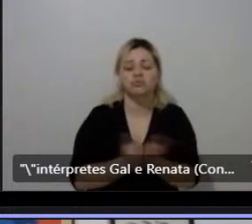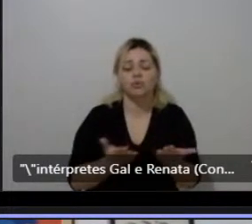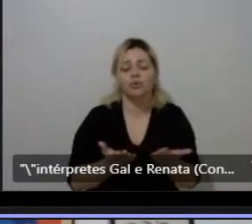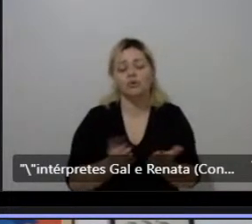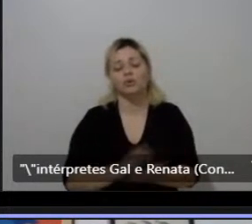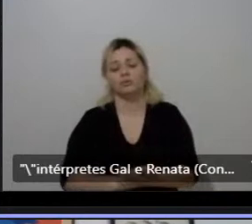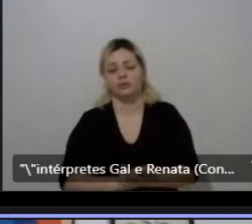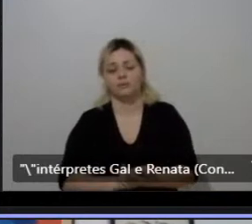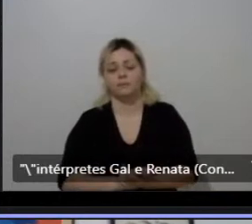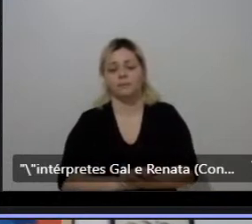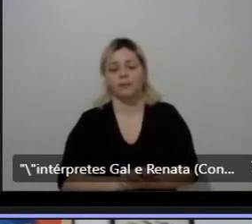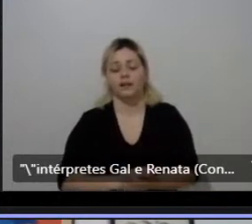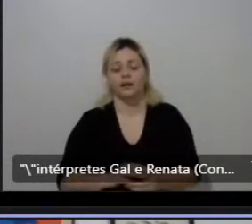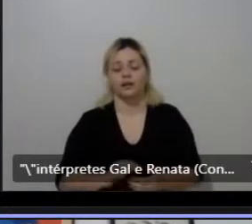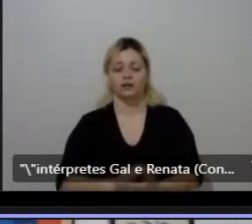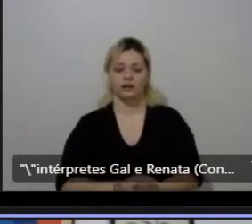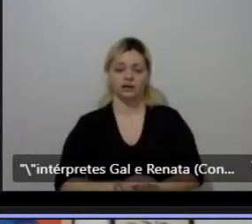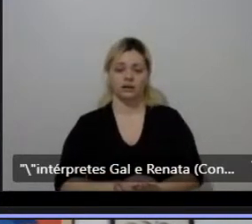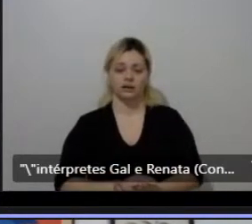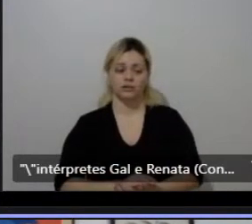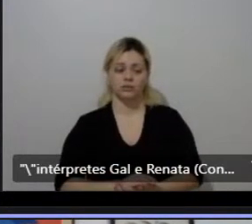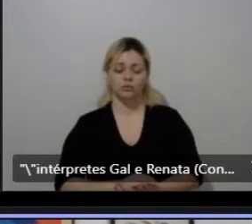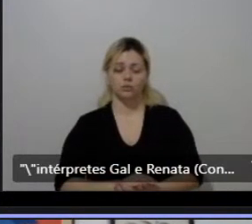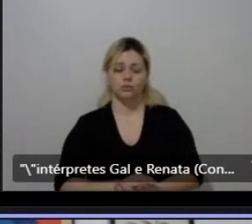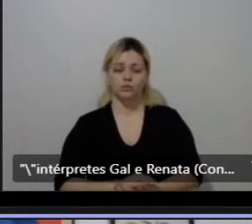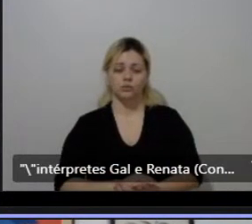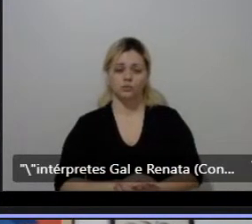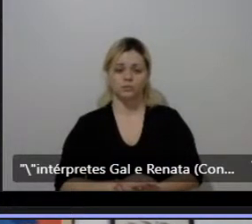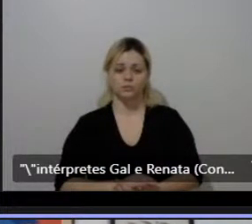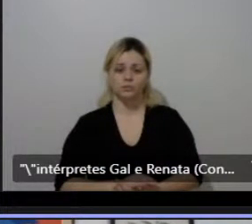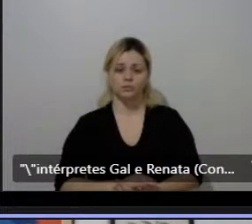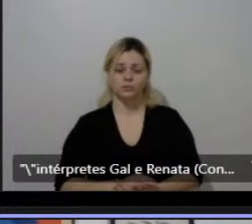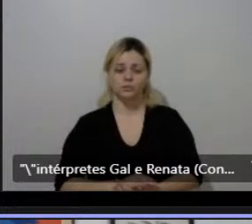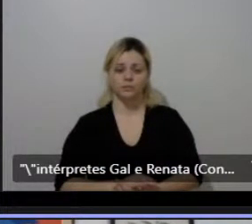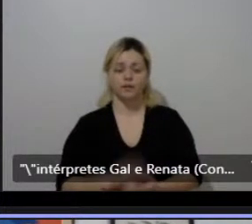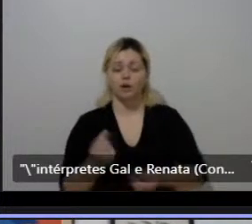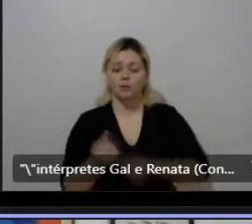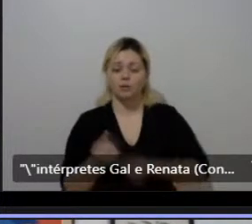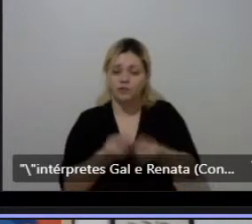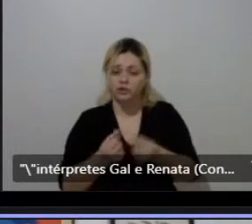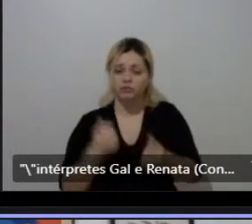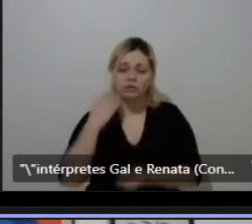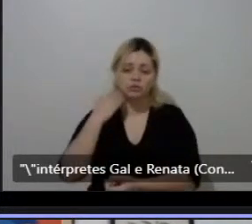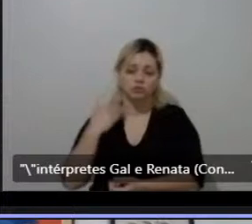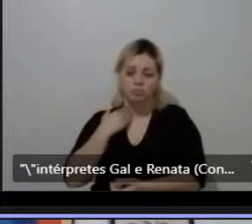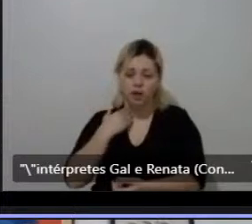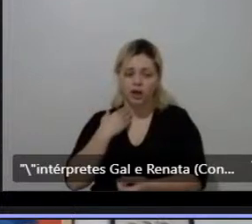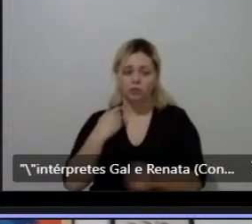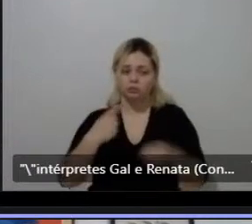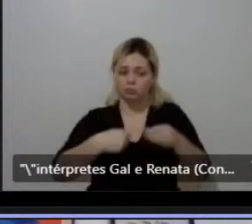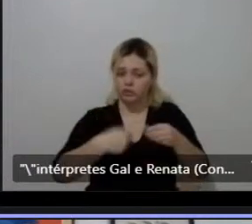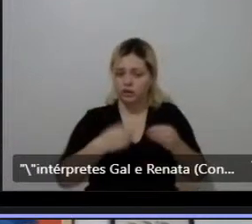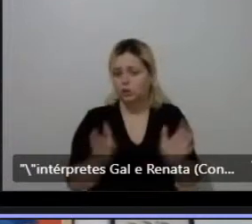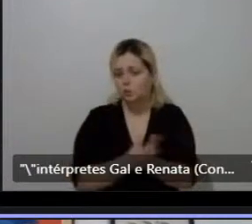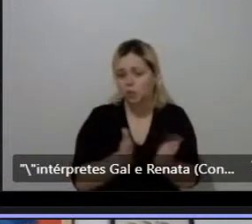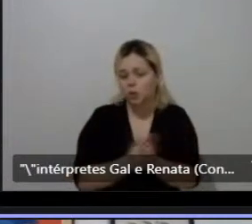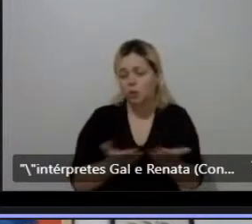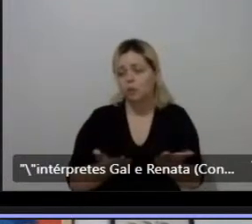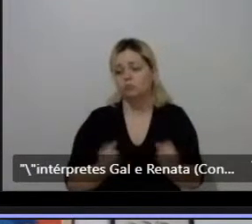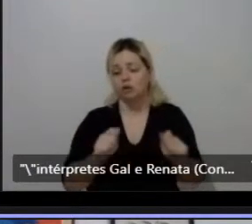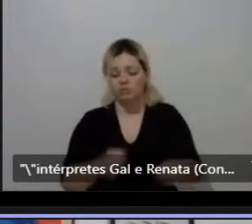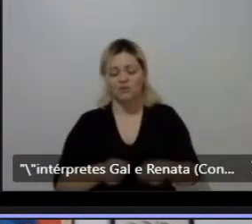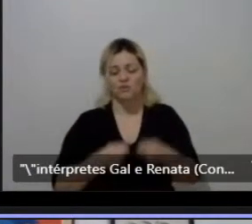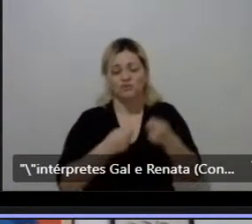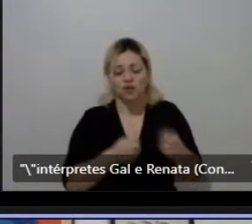está discutindo do empresariamento da pobreza, através do investimento de banco em periferias, de uma forte vinculação